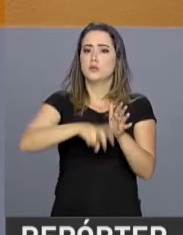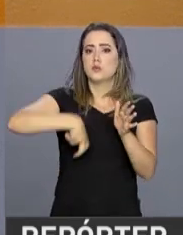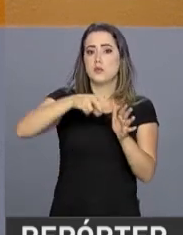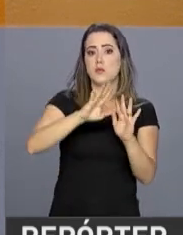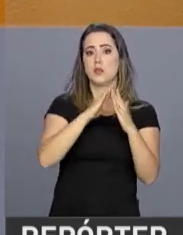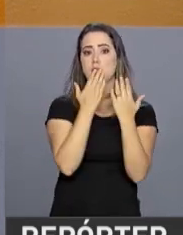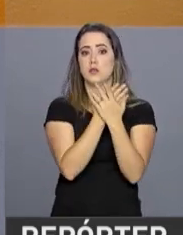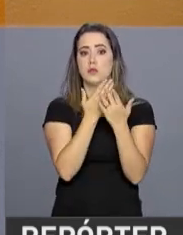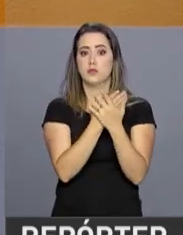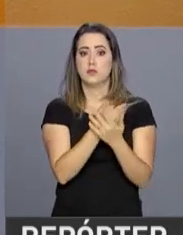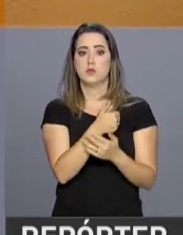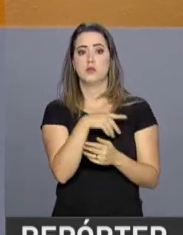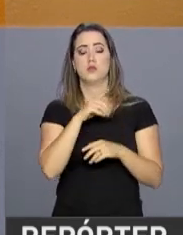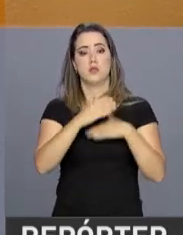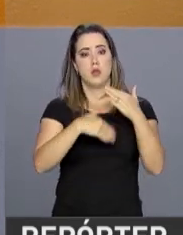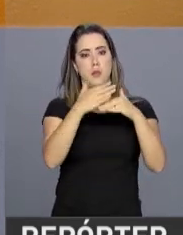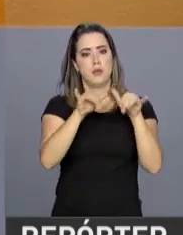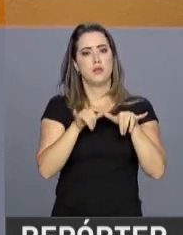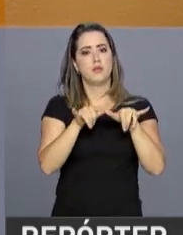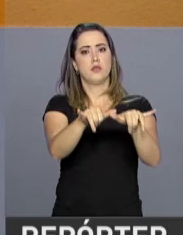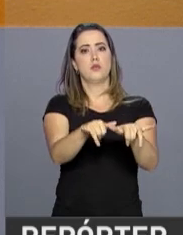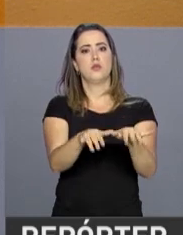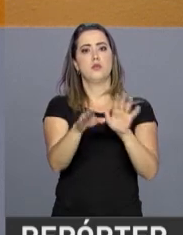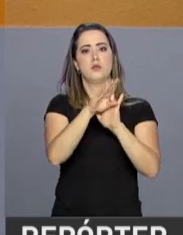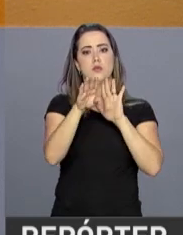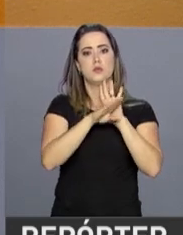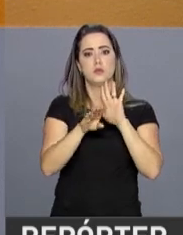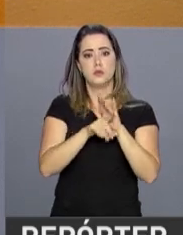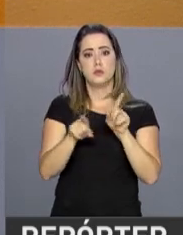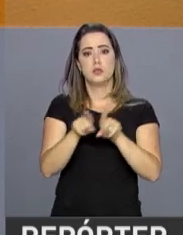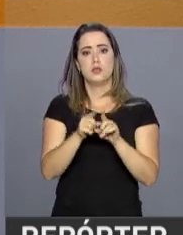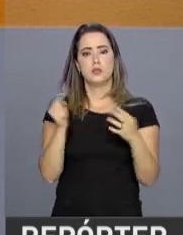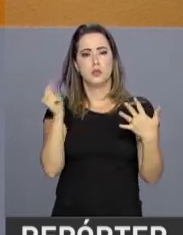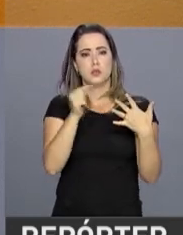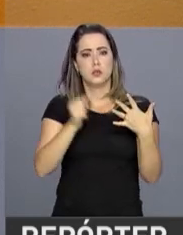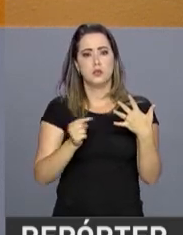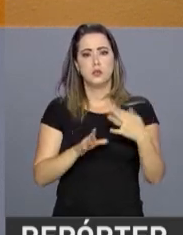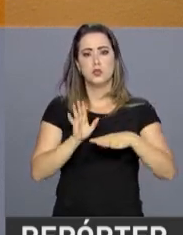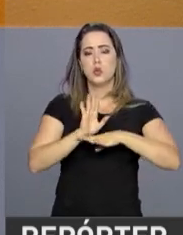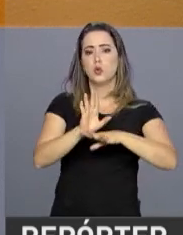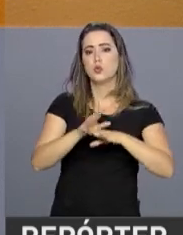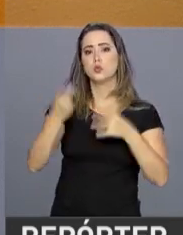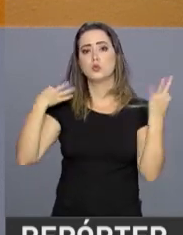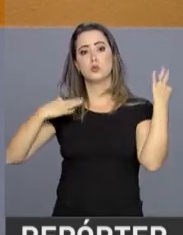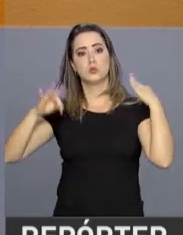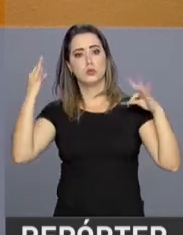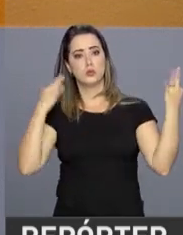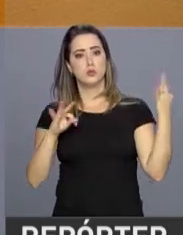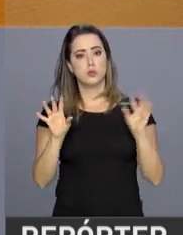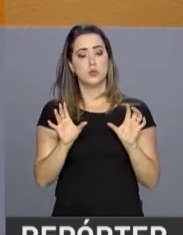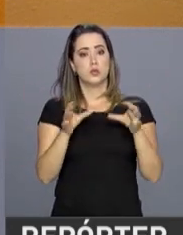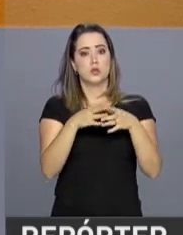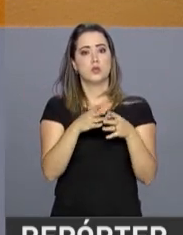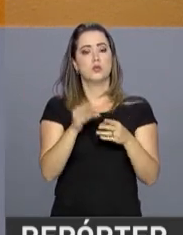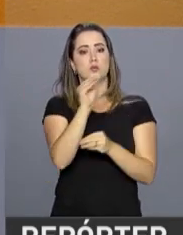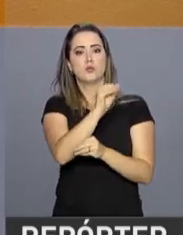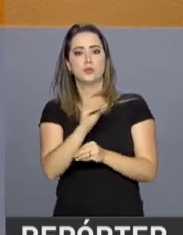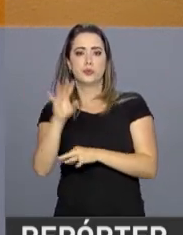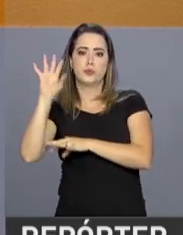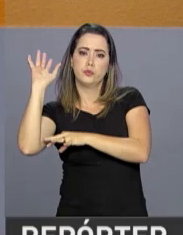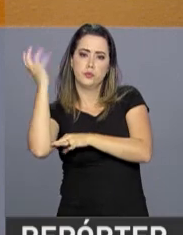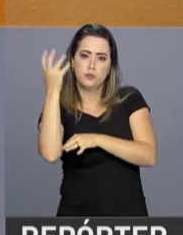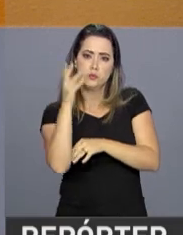escolas e aumentar a parceria com supermercados o plano safra inclui acordos de cooperação para ampliar o turismo no campo a